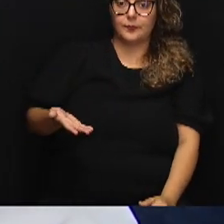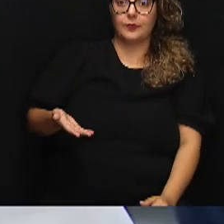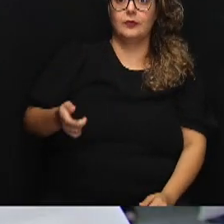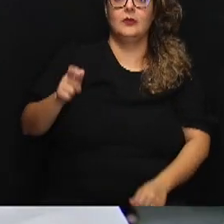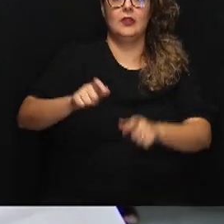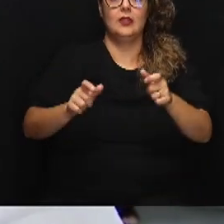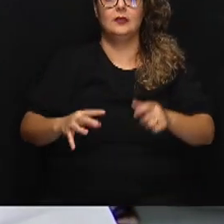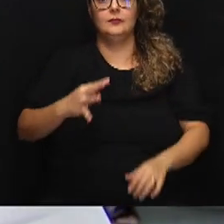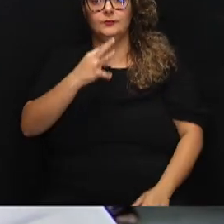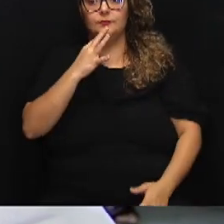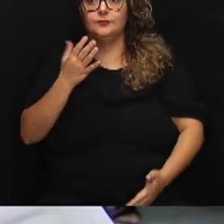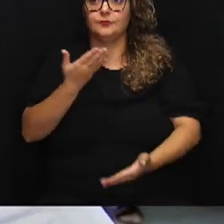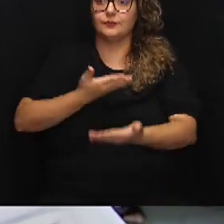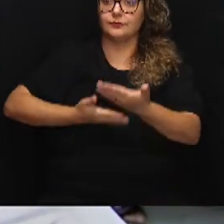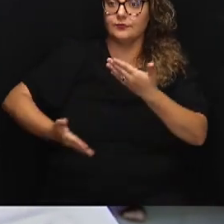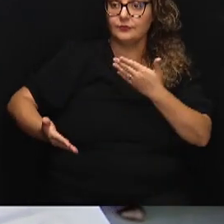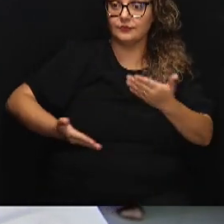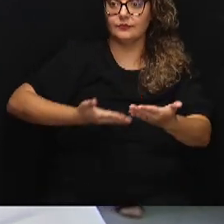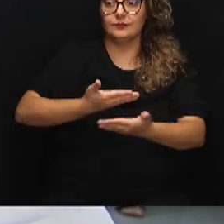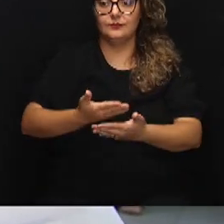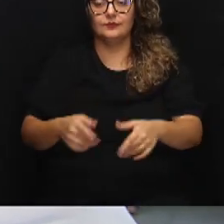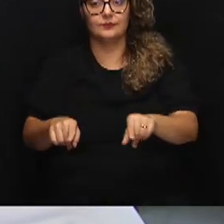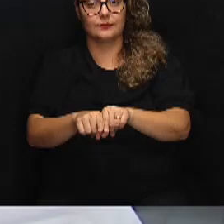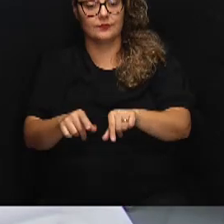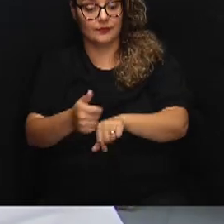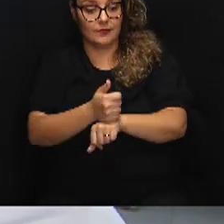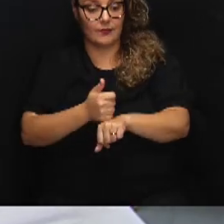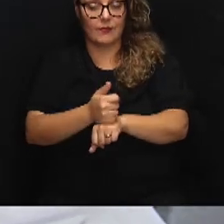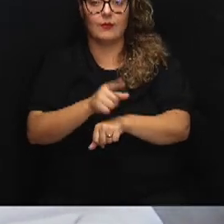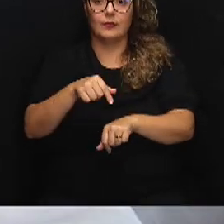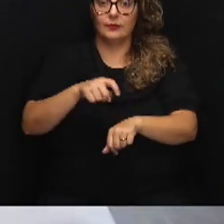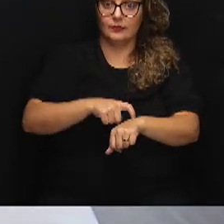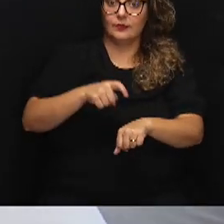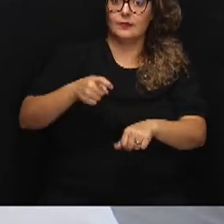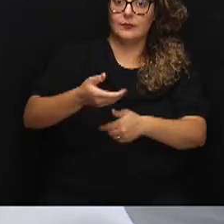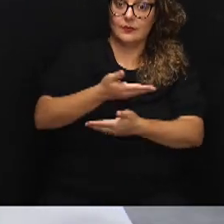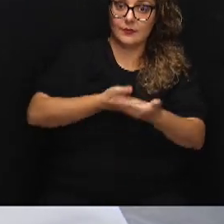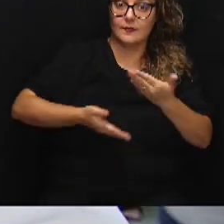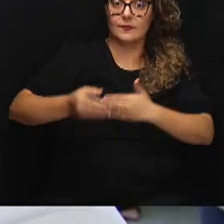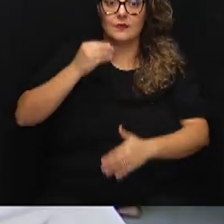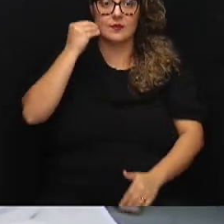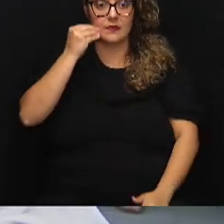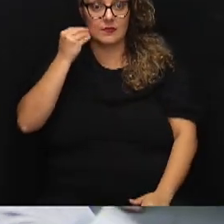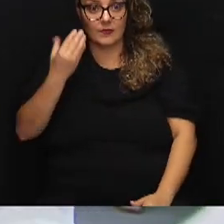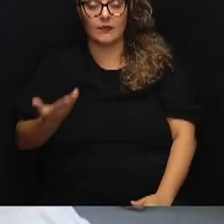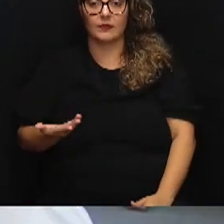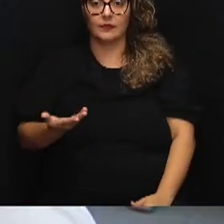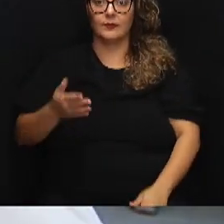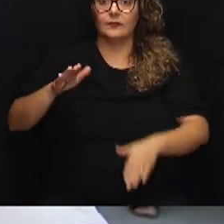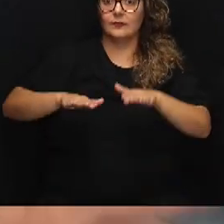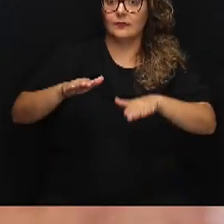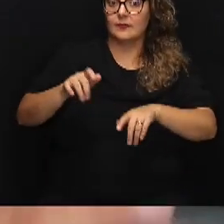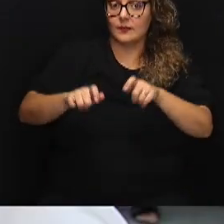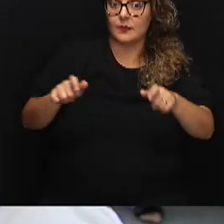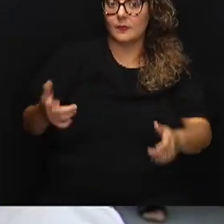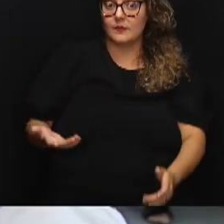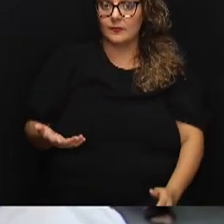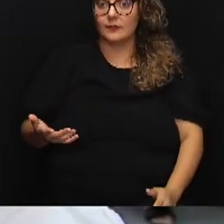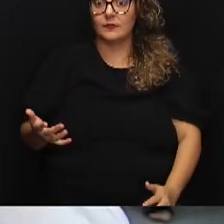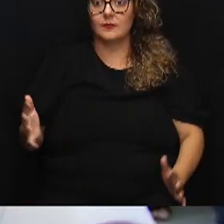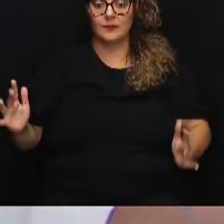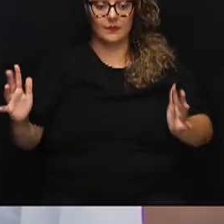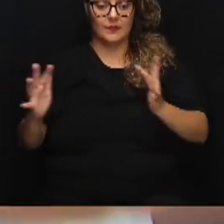se conhecer. Além do lado profissional, é um momento de troca, de experiência. Às vezes as pessoas se cruzam